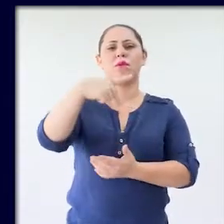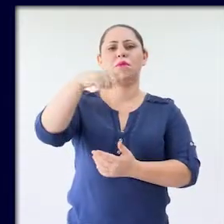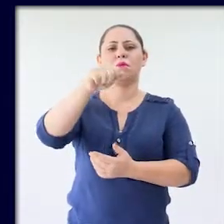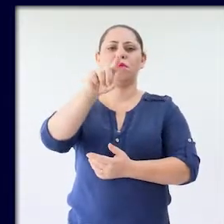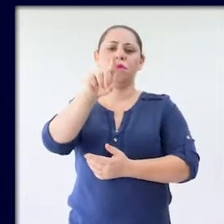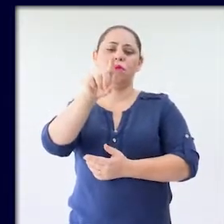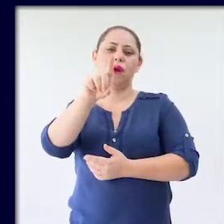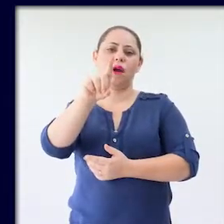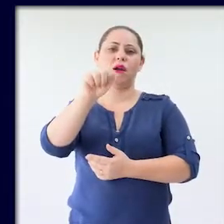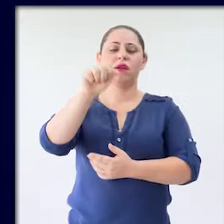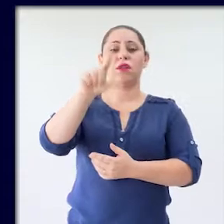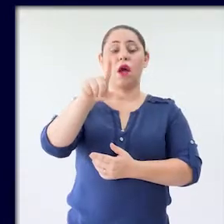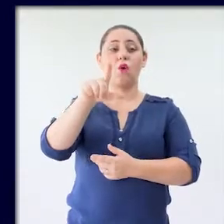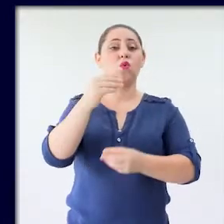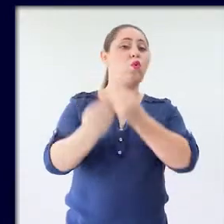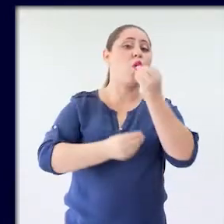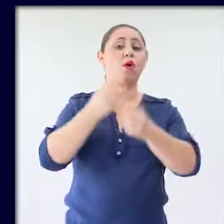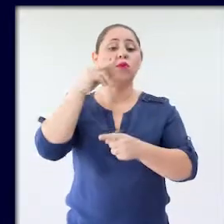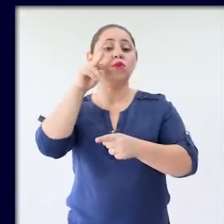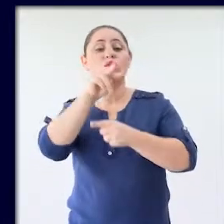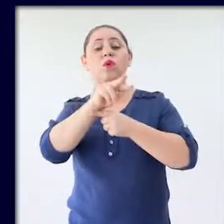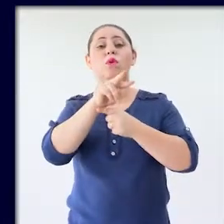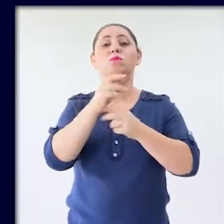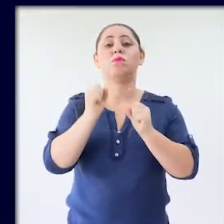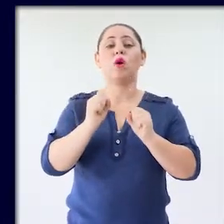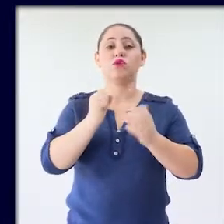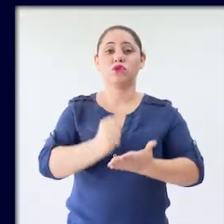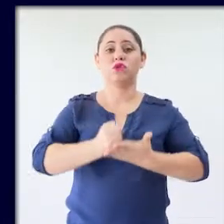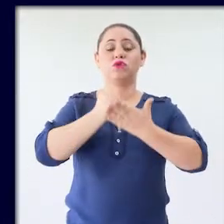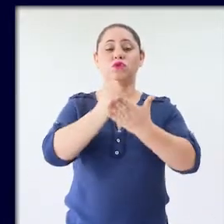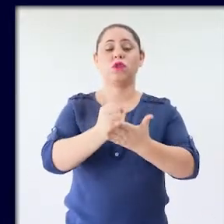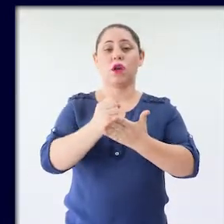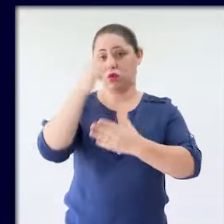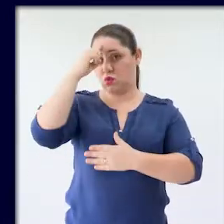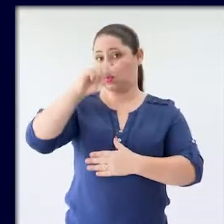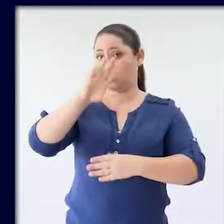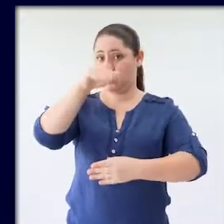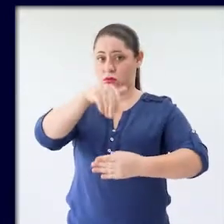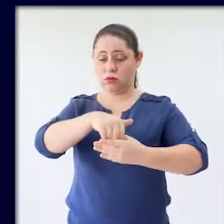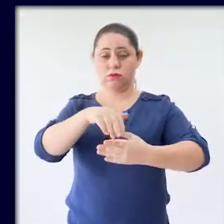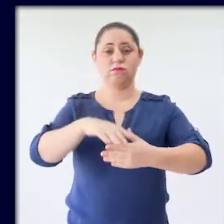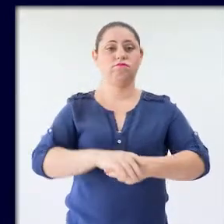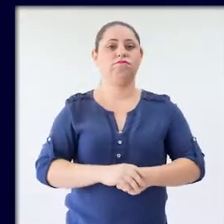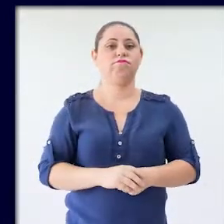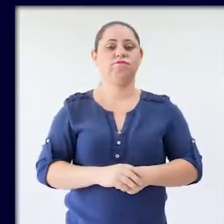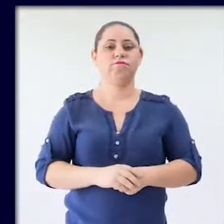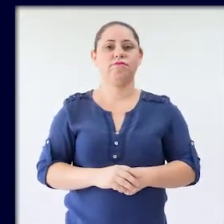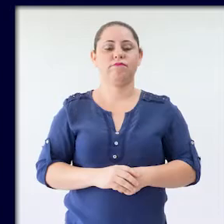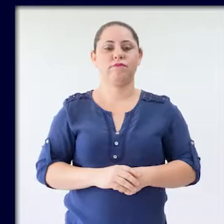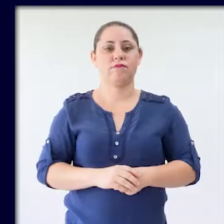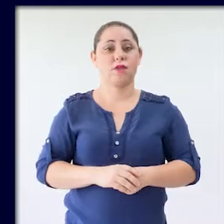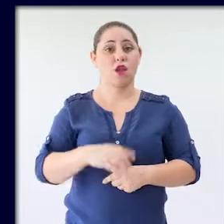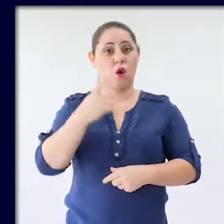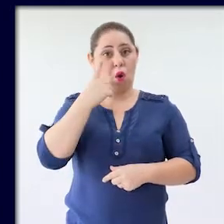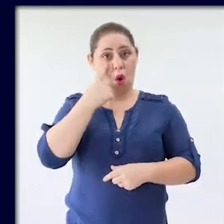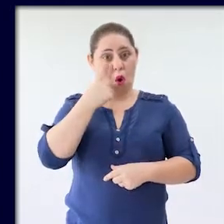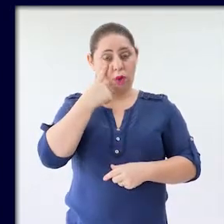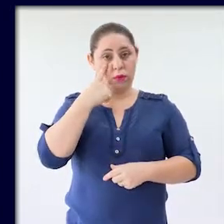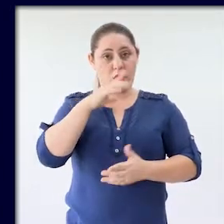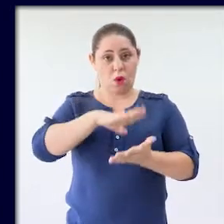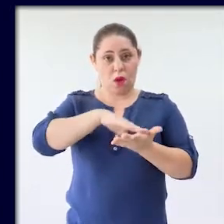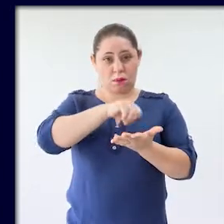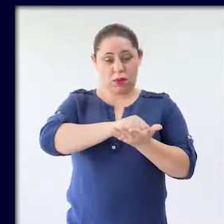forma o cidadão pode contribuir na fiscalização durante a campanha eleitoral e no dia das eleições? Veja